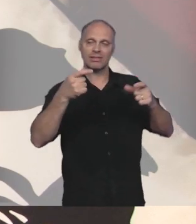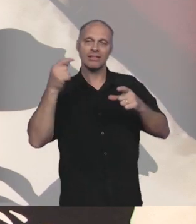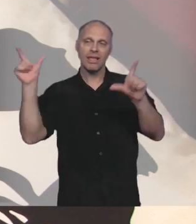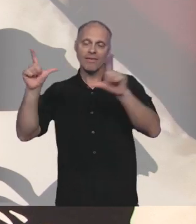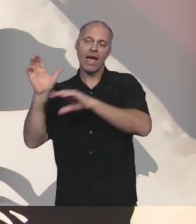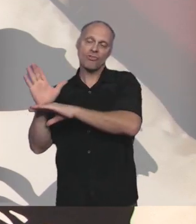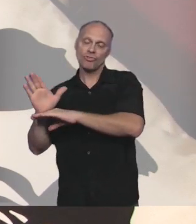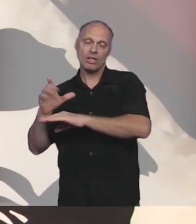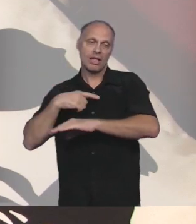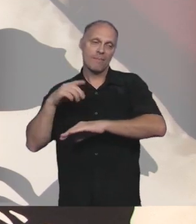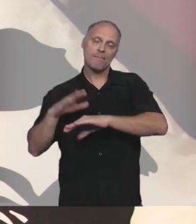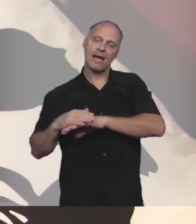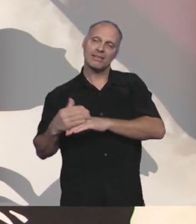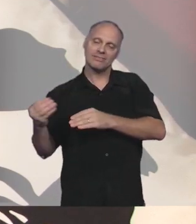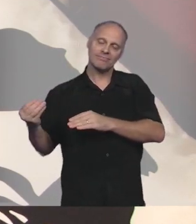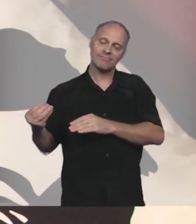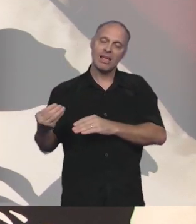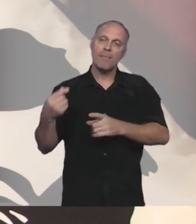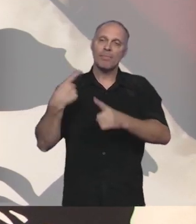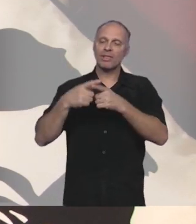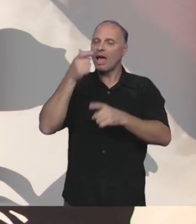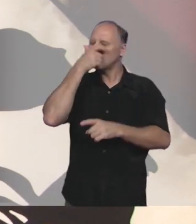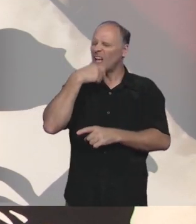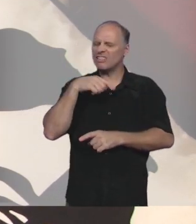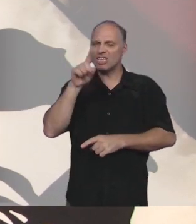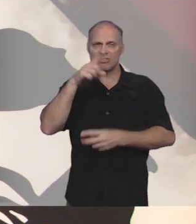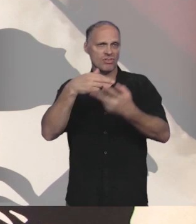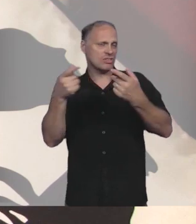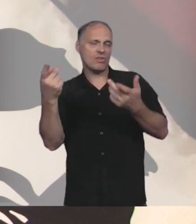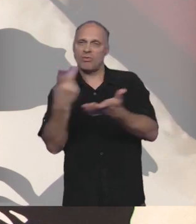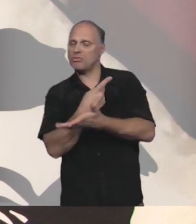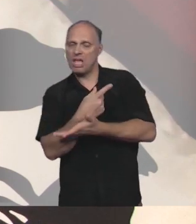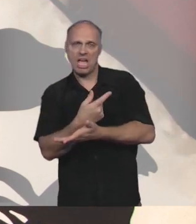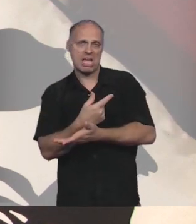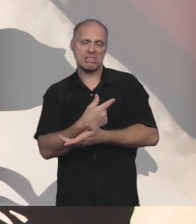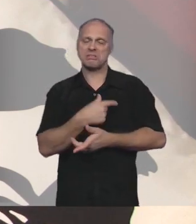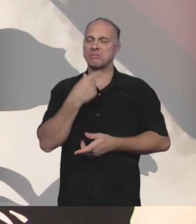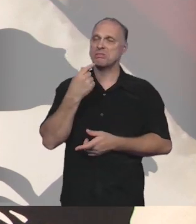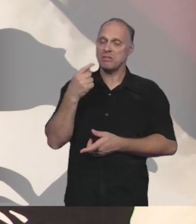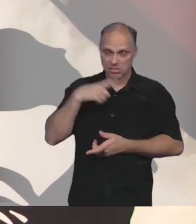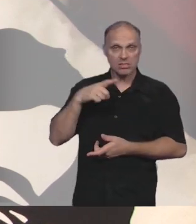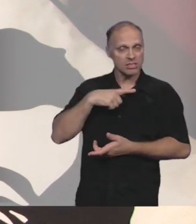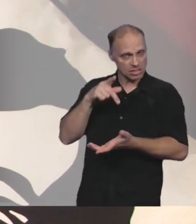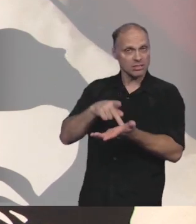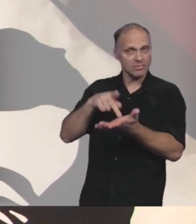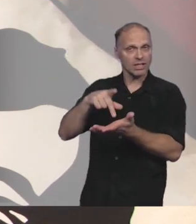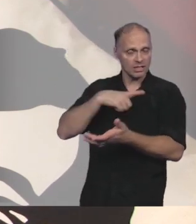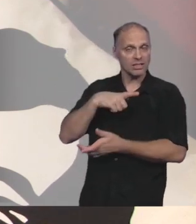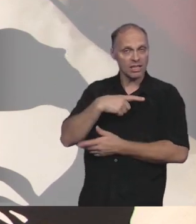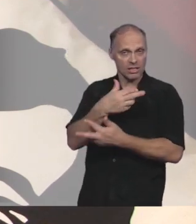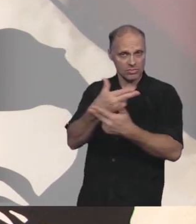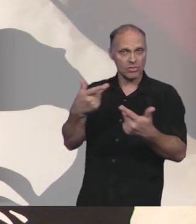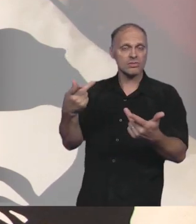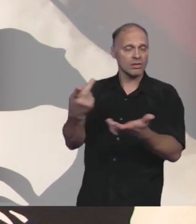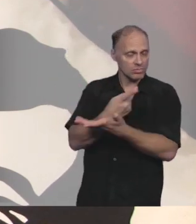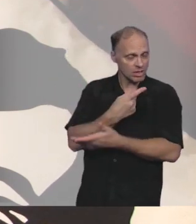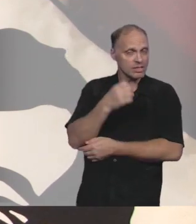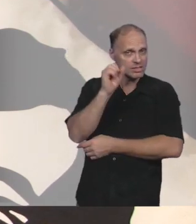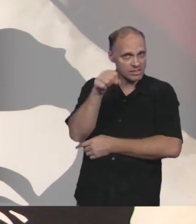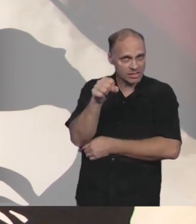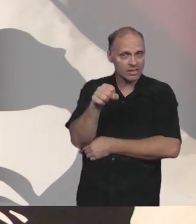coisas existem. As coisas existem. Em Porto Alegre tem coisa de